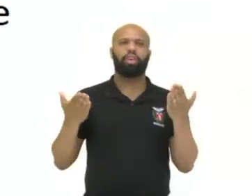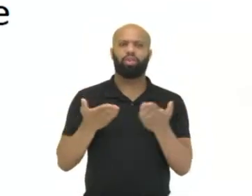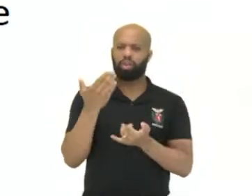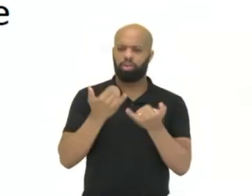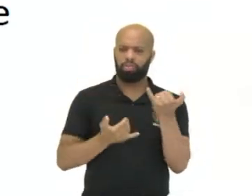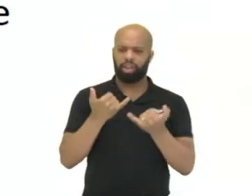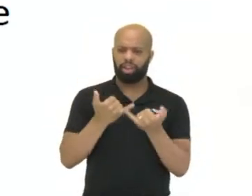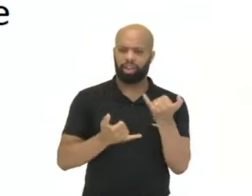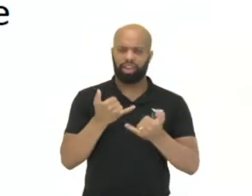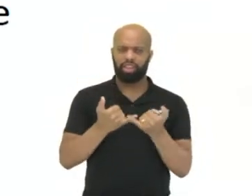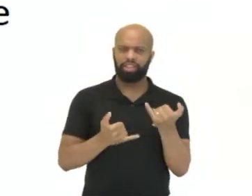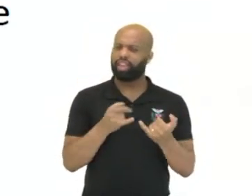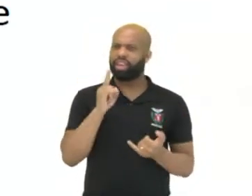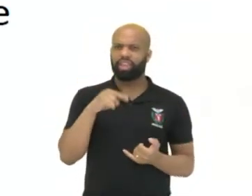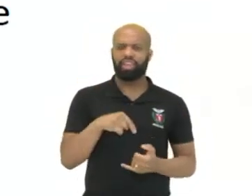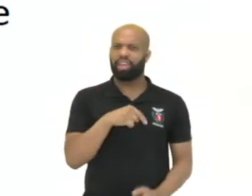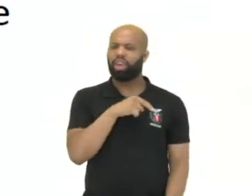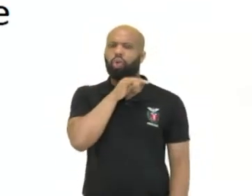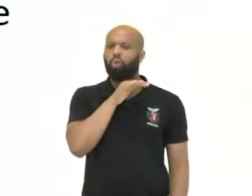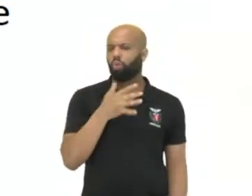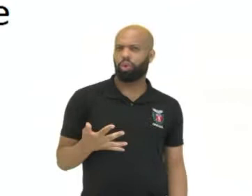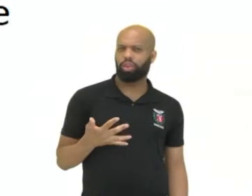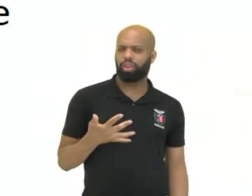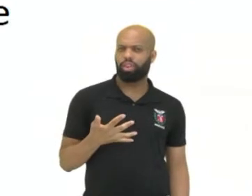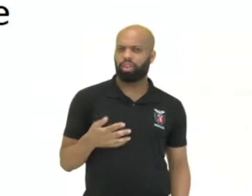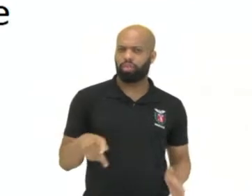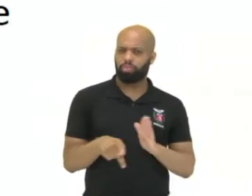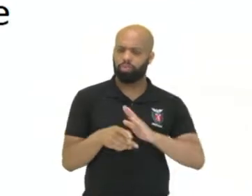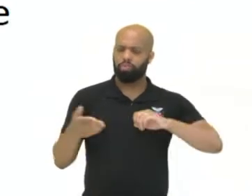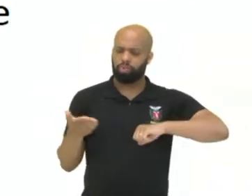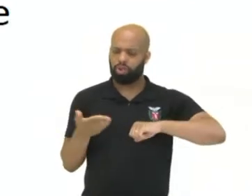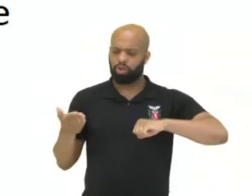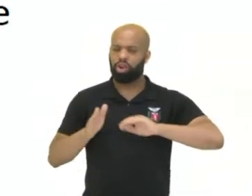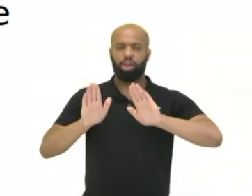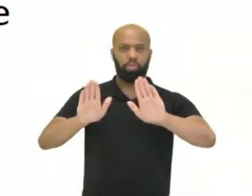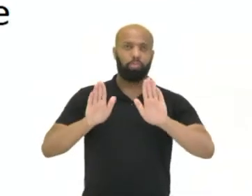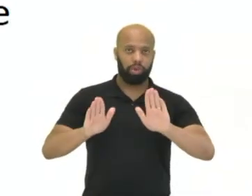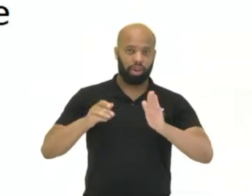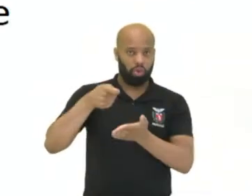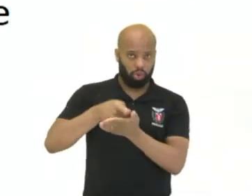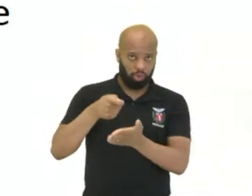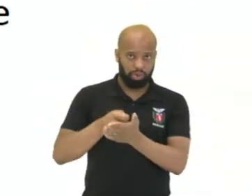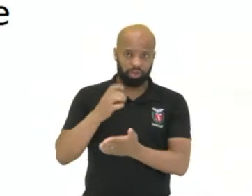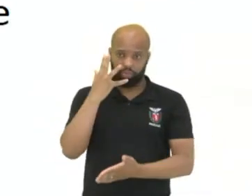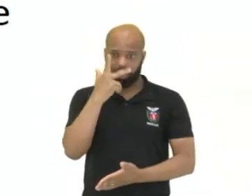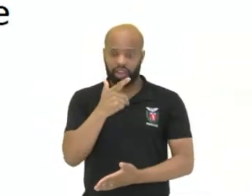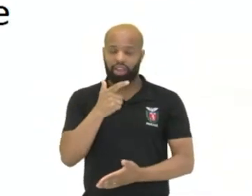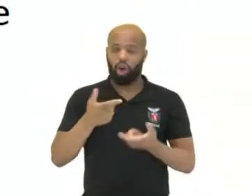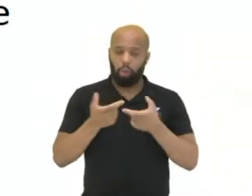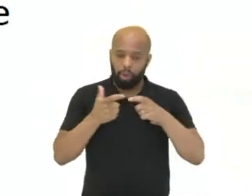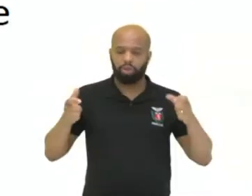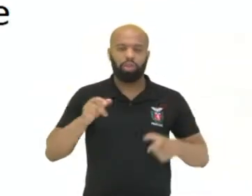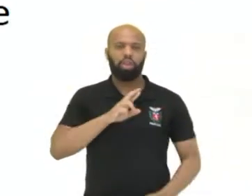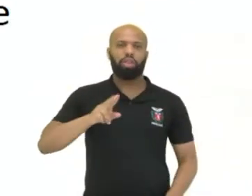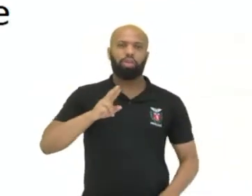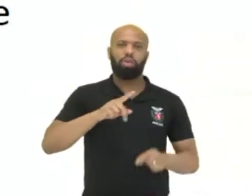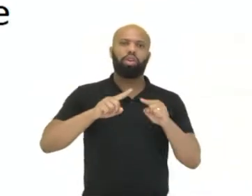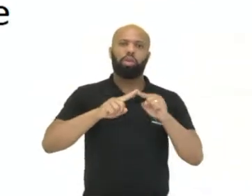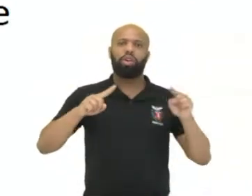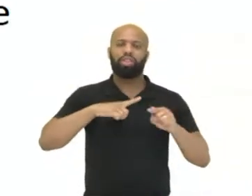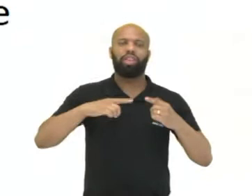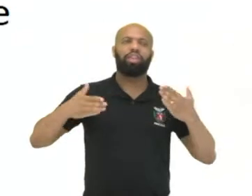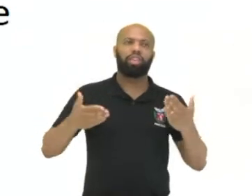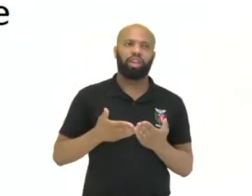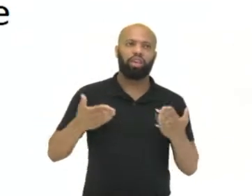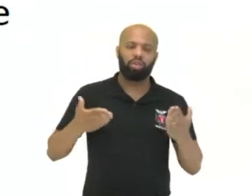de transgressão contemporânea. Não que a cobrança pela beleza tenha necessariamente aumentado, mas teria se tornado